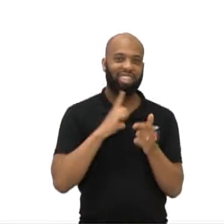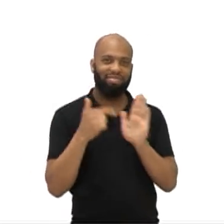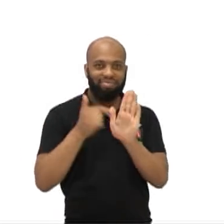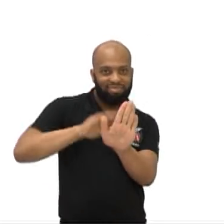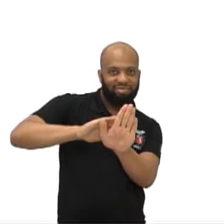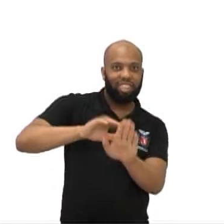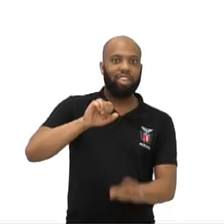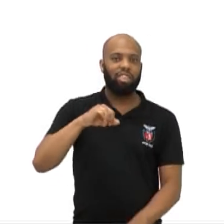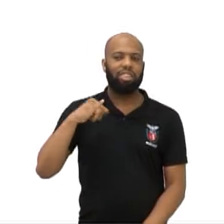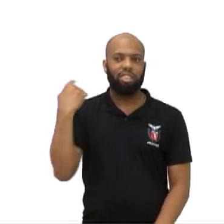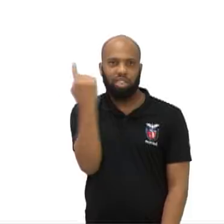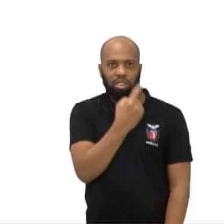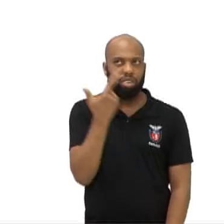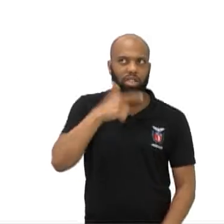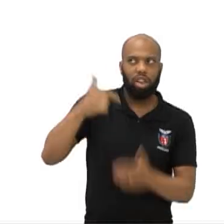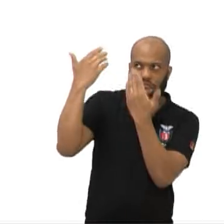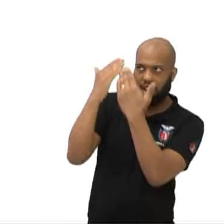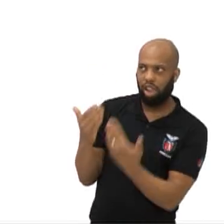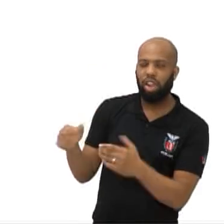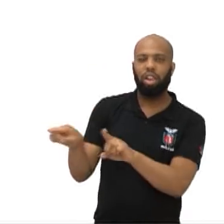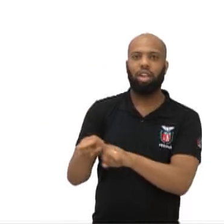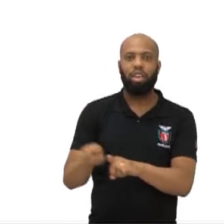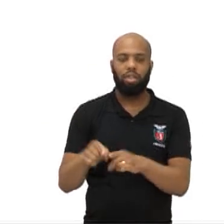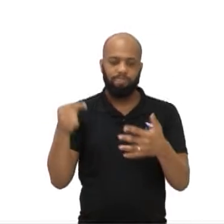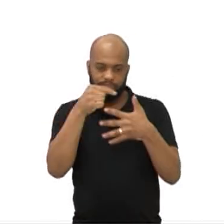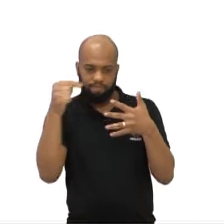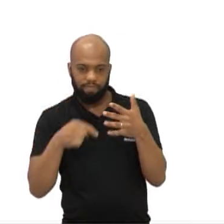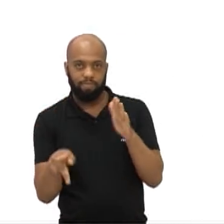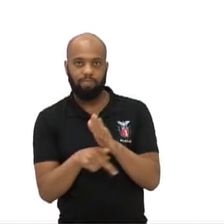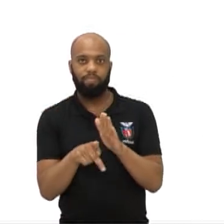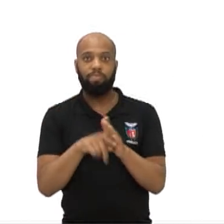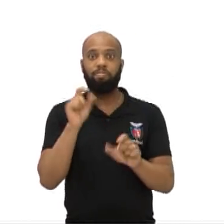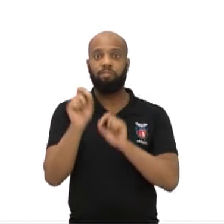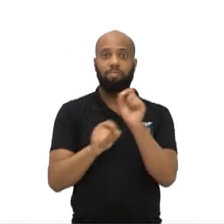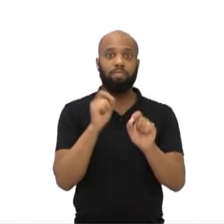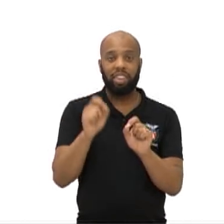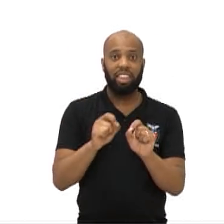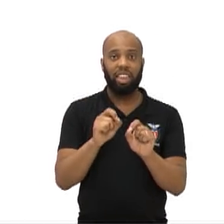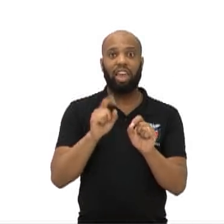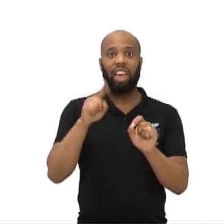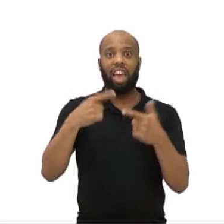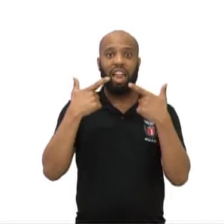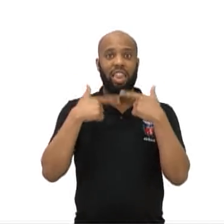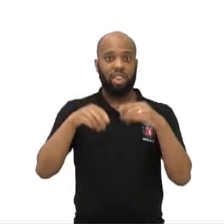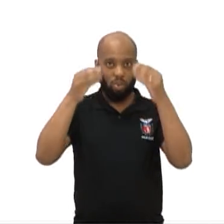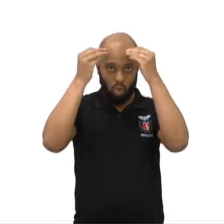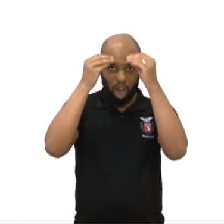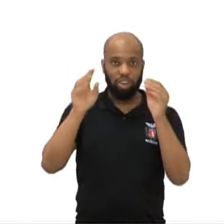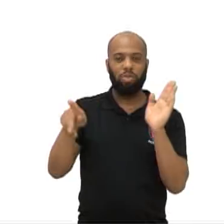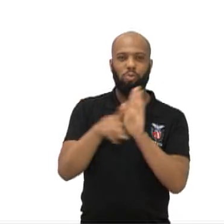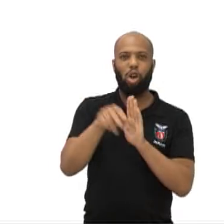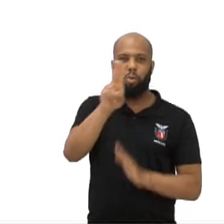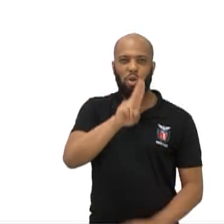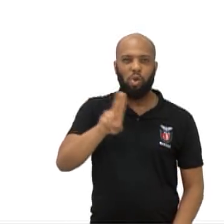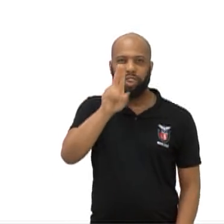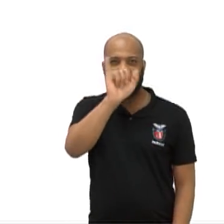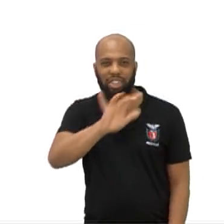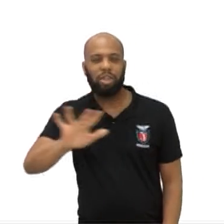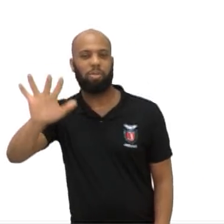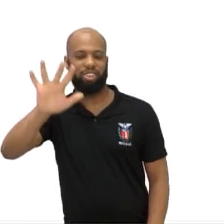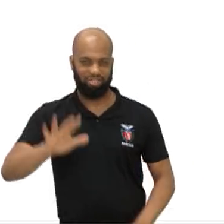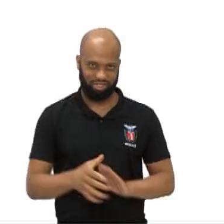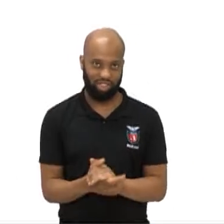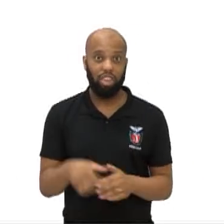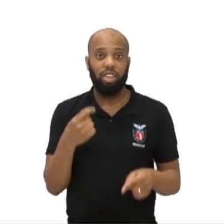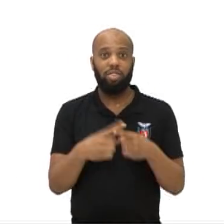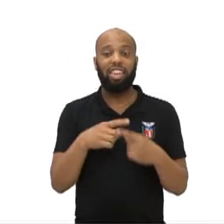tirinha se a gente analisar ali os aspectos da linguagem não verbal, que são as imagens. Né? Se eu não tenho essas